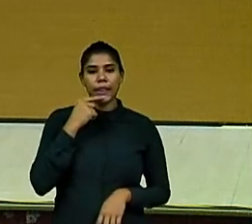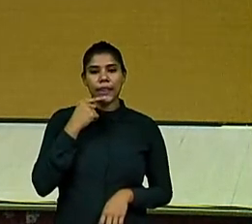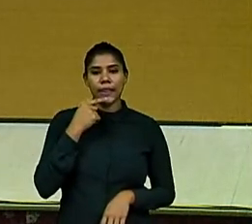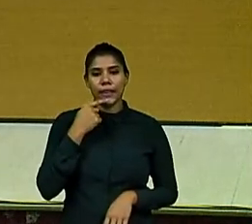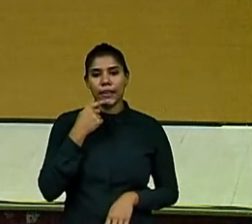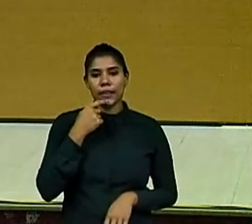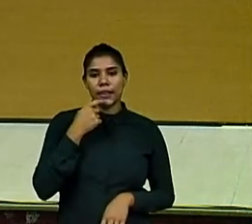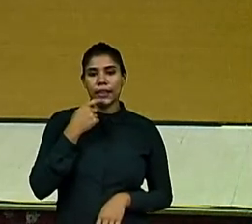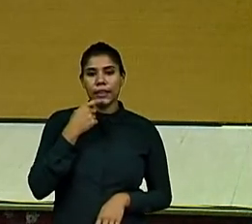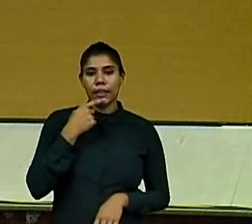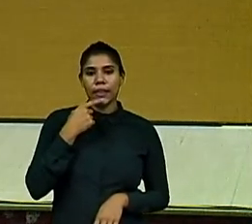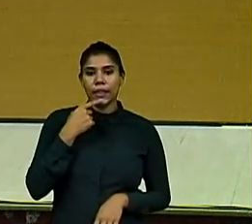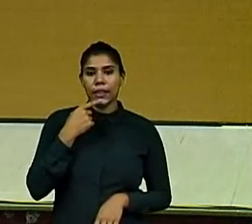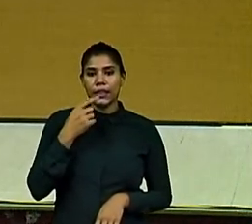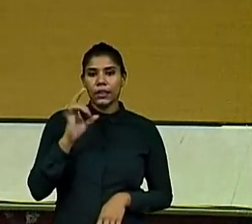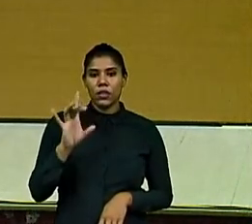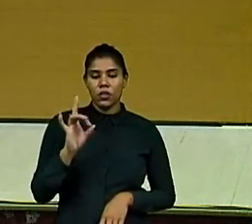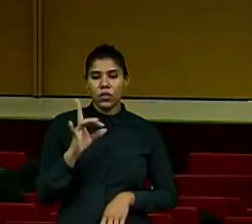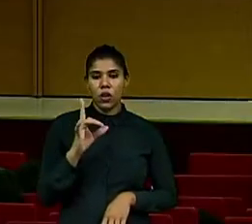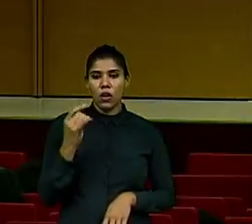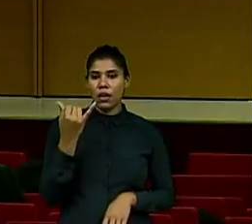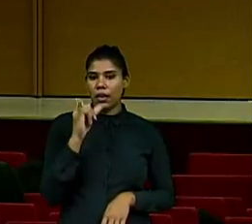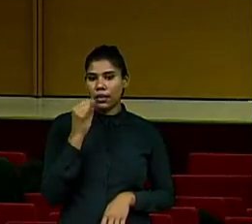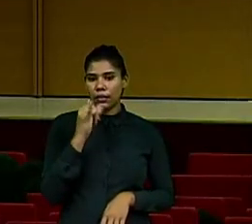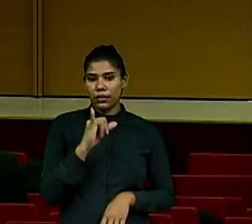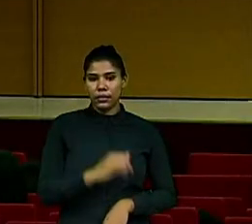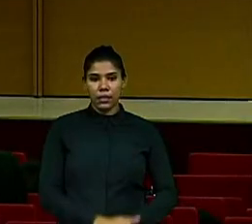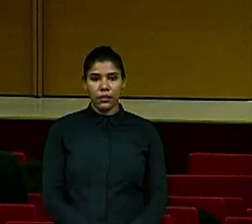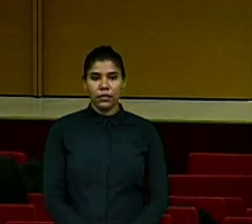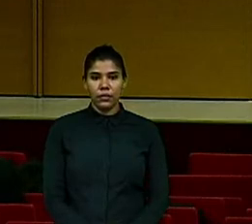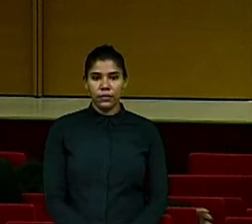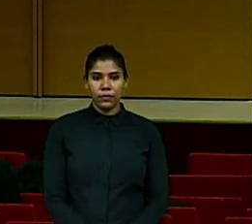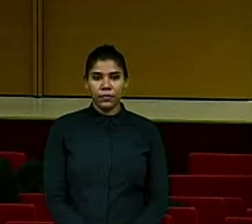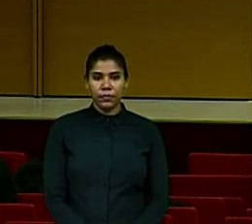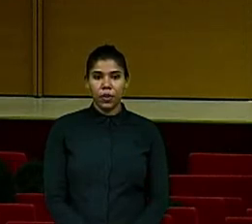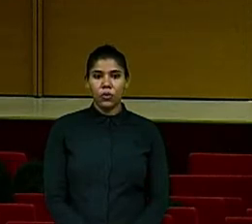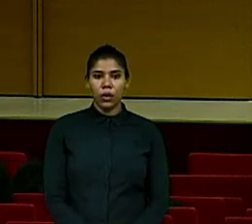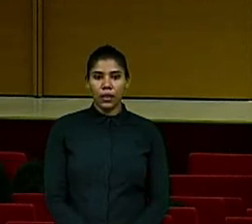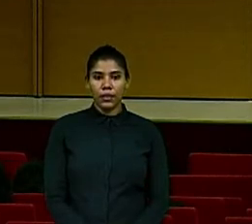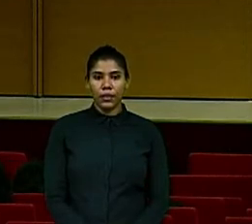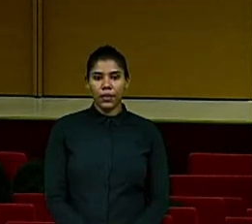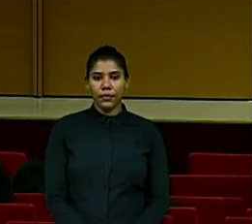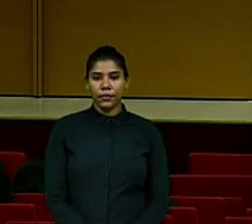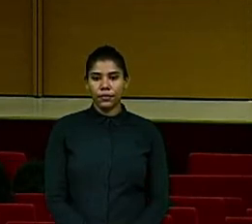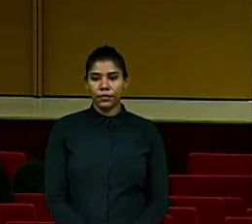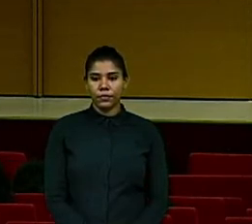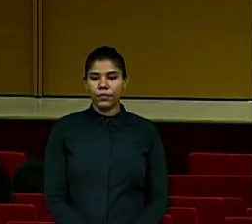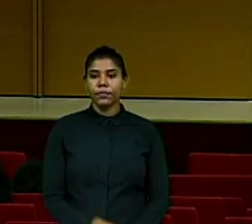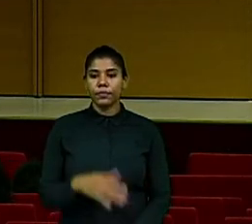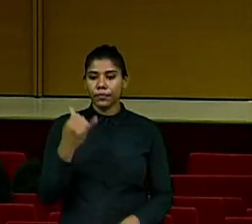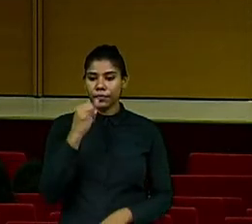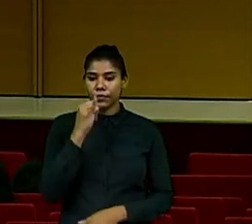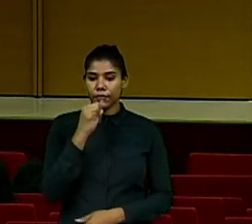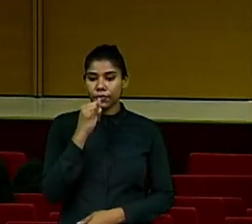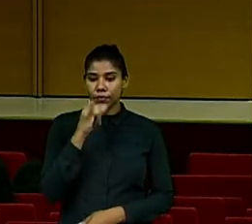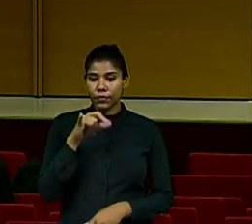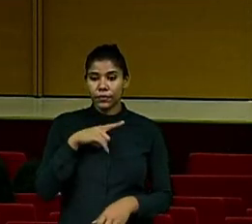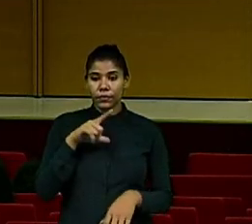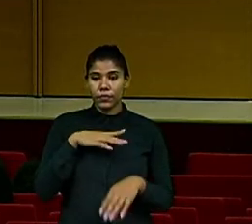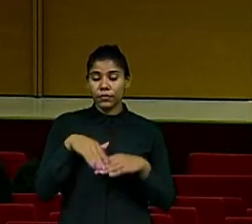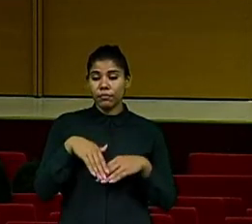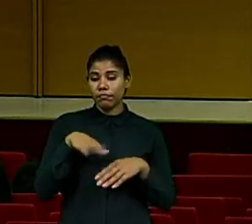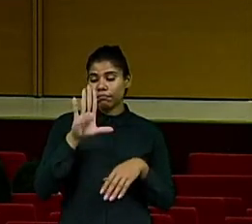para eletricidade só pede para eletricidade ela intensidade é o que cai mais com